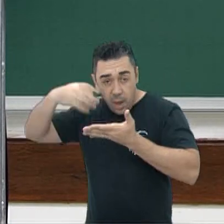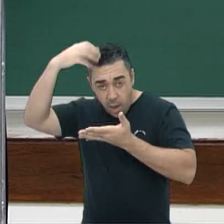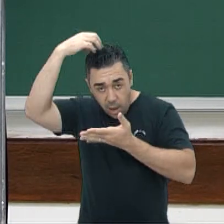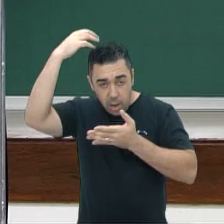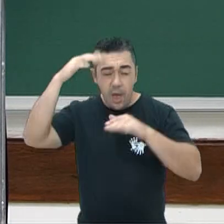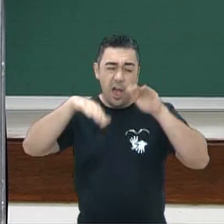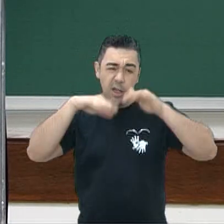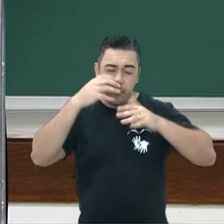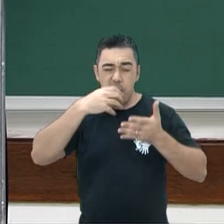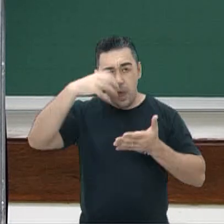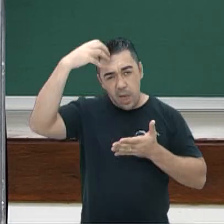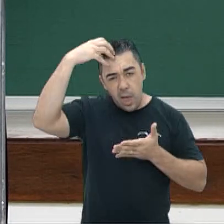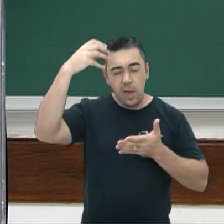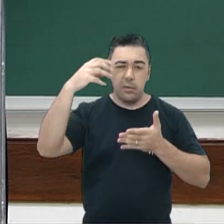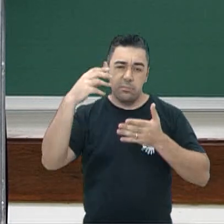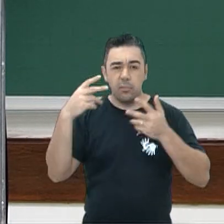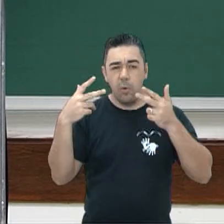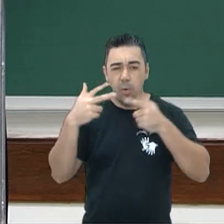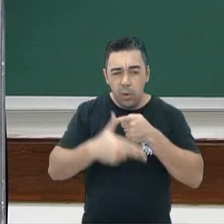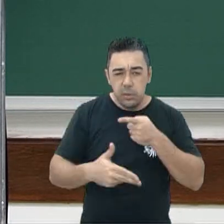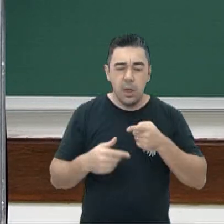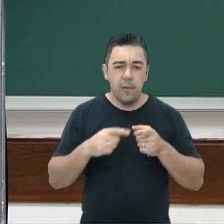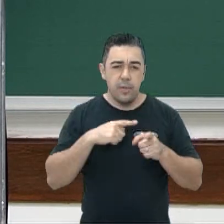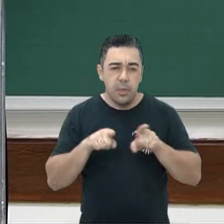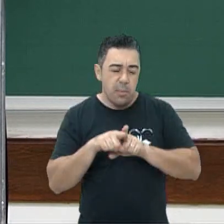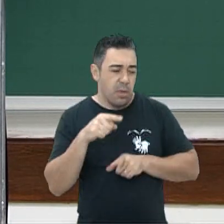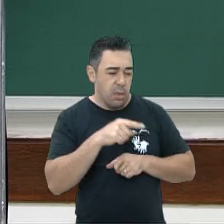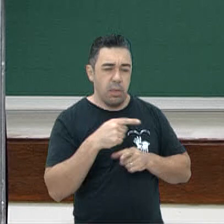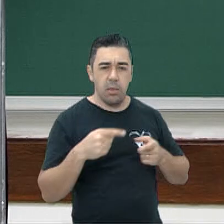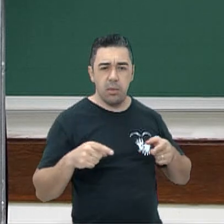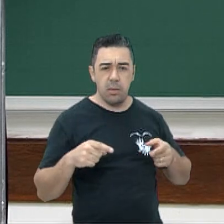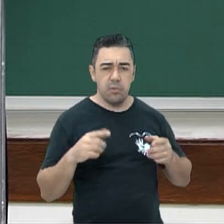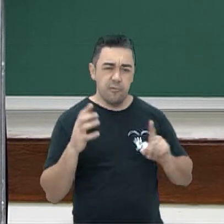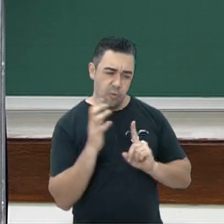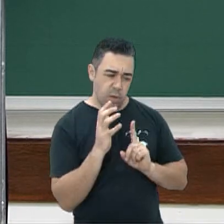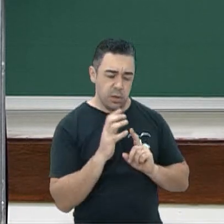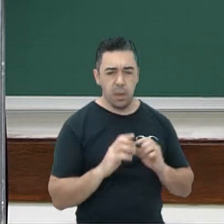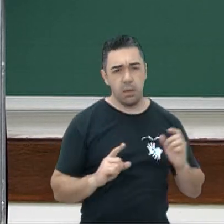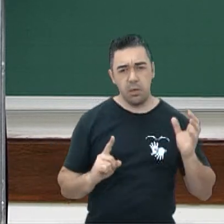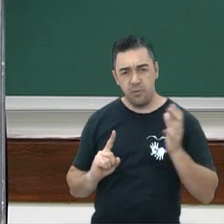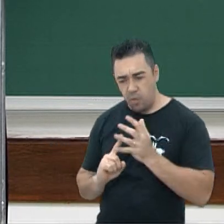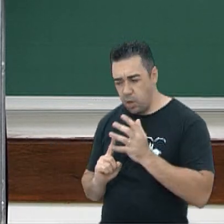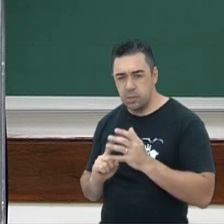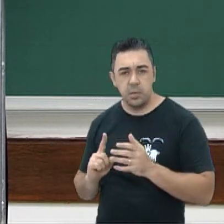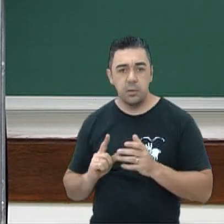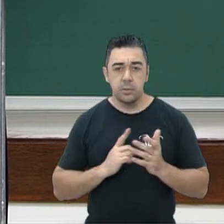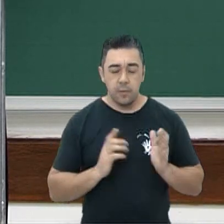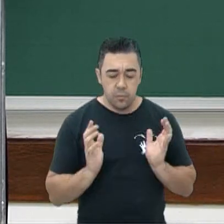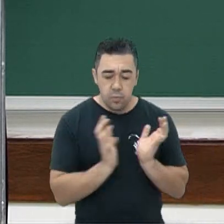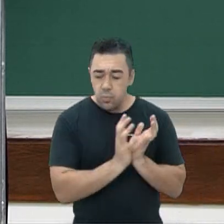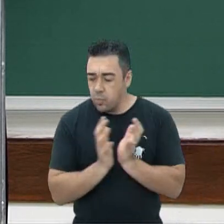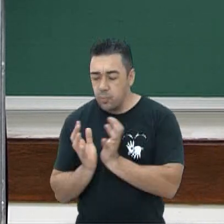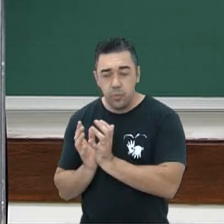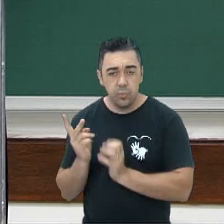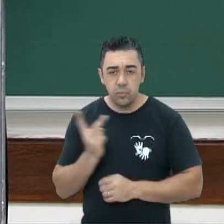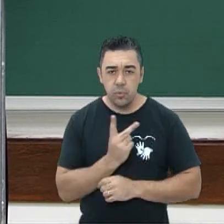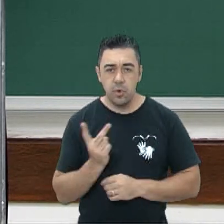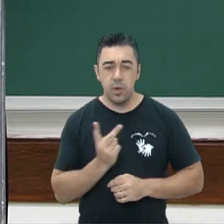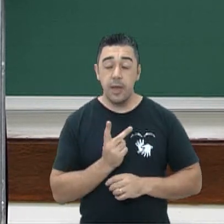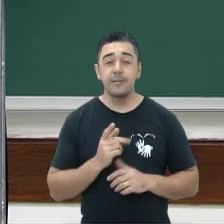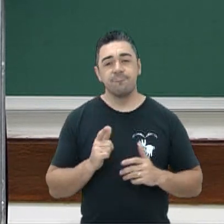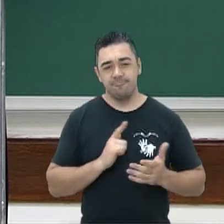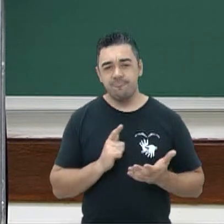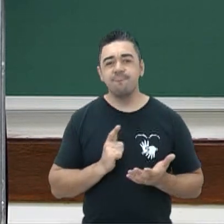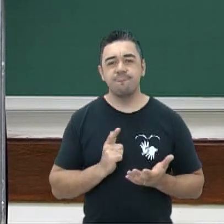ora os reis se intrometiam em questões que eram espirituais, ora os papas se intrometiam em questões que eram políticas. Então,